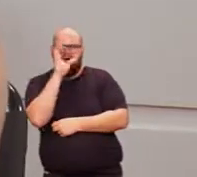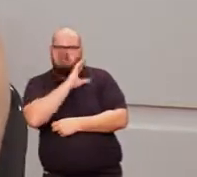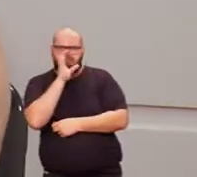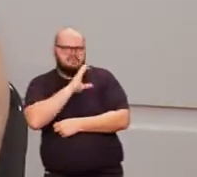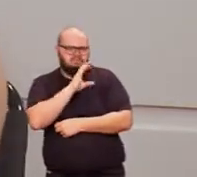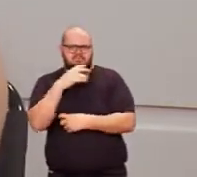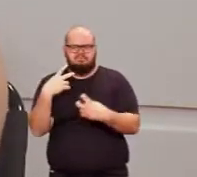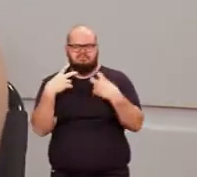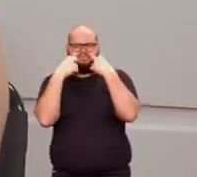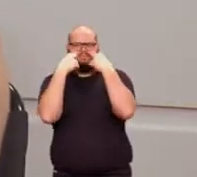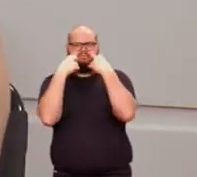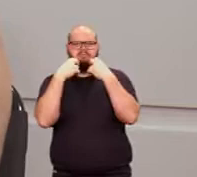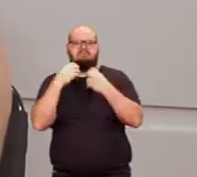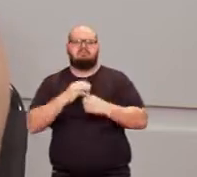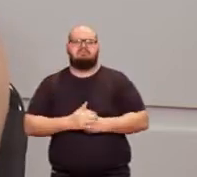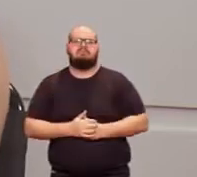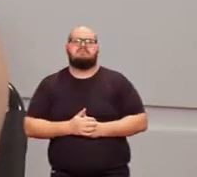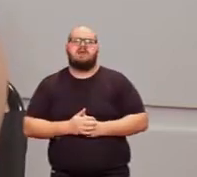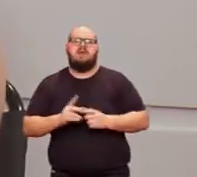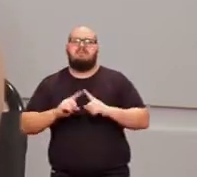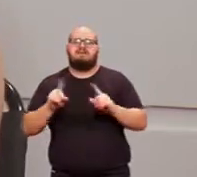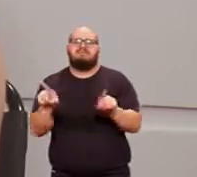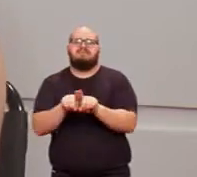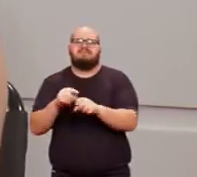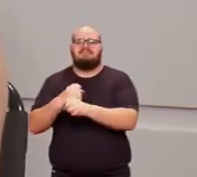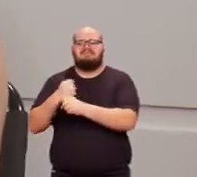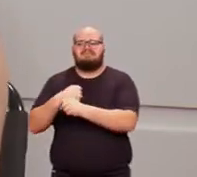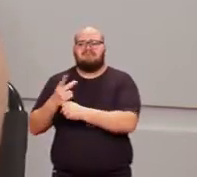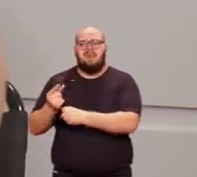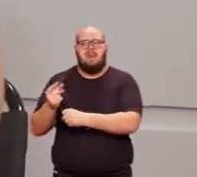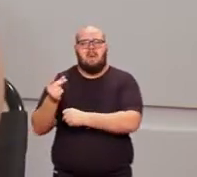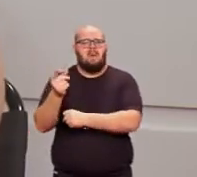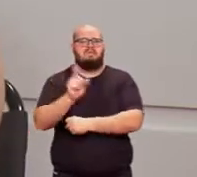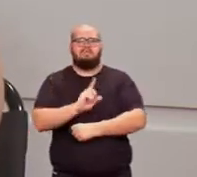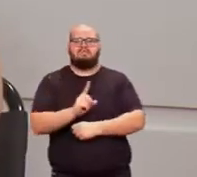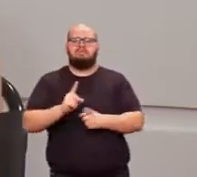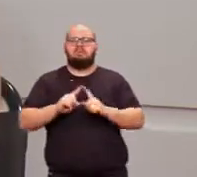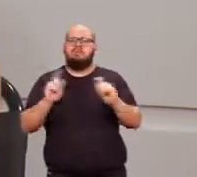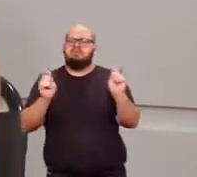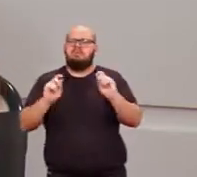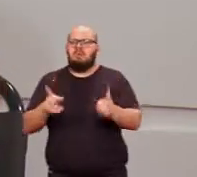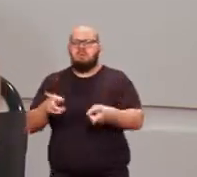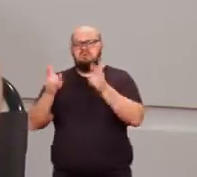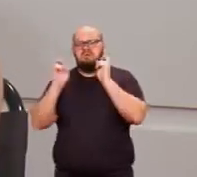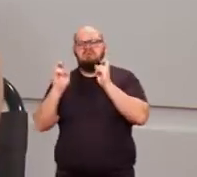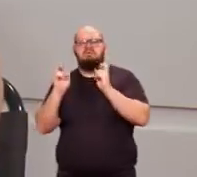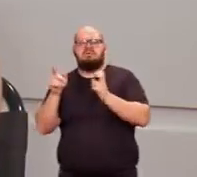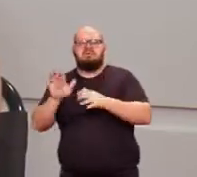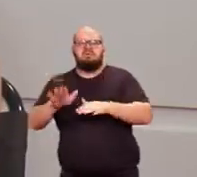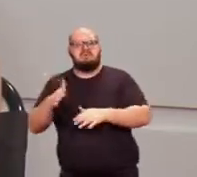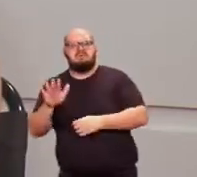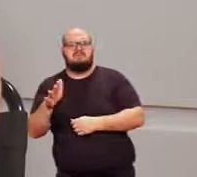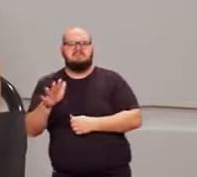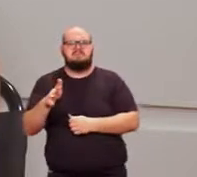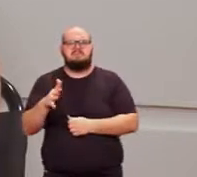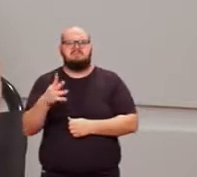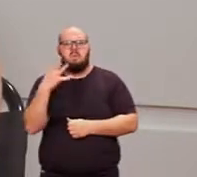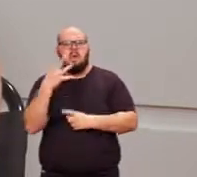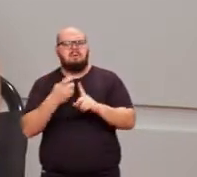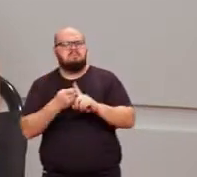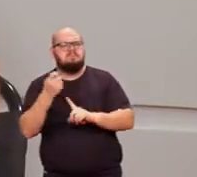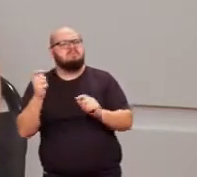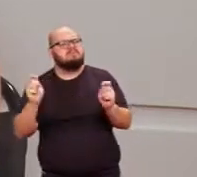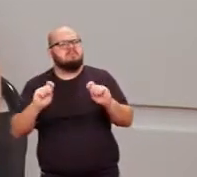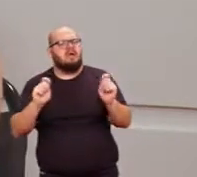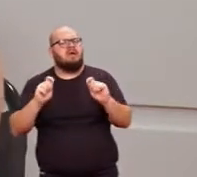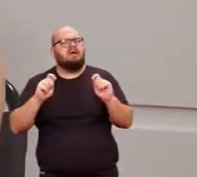aplicação rápida de ser realizada, entretanto ela não tem uma durabilidade muito intensa, mas a gente consegue observar que em torno de